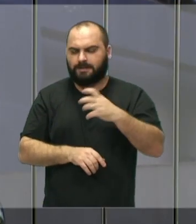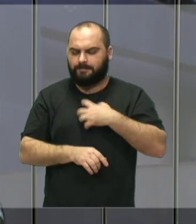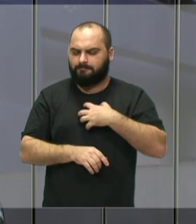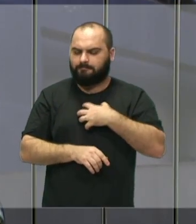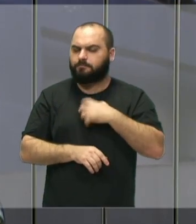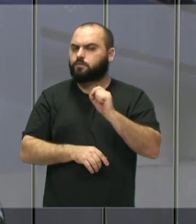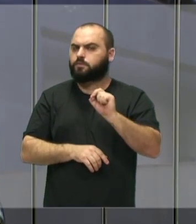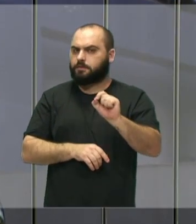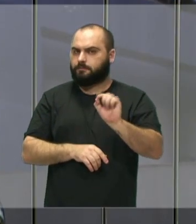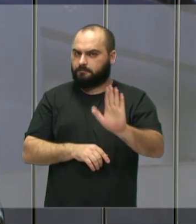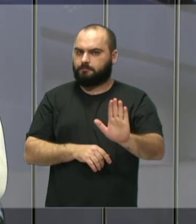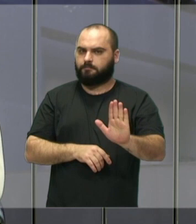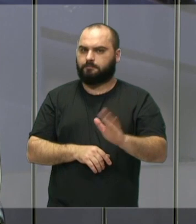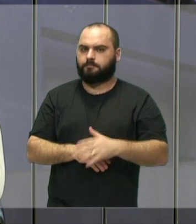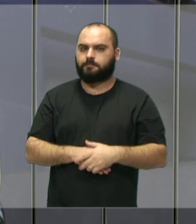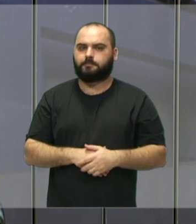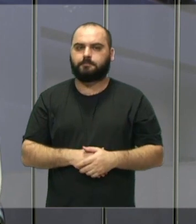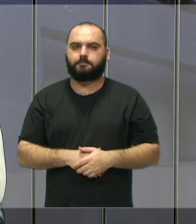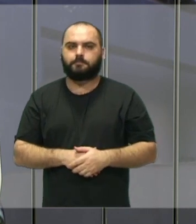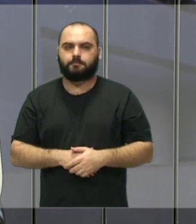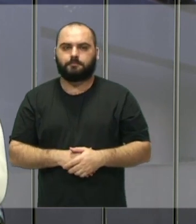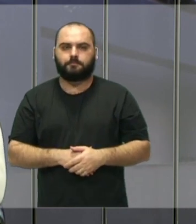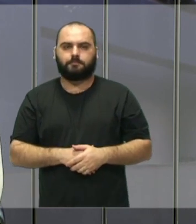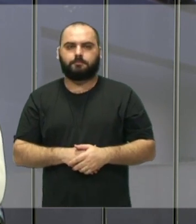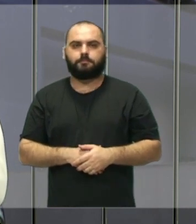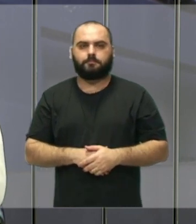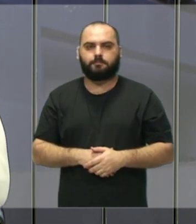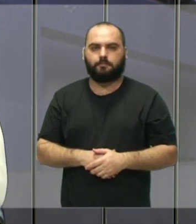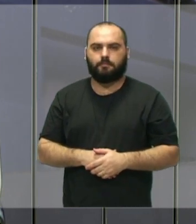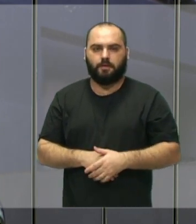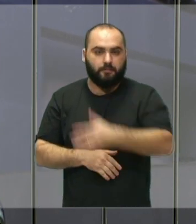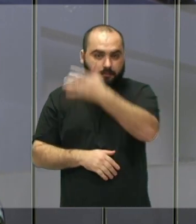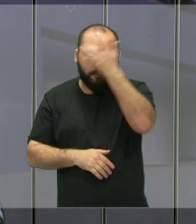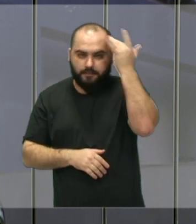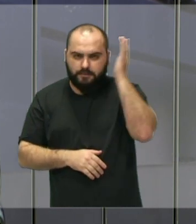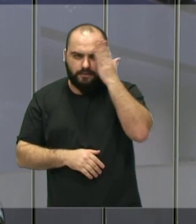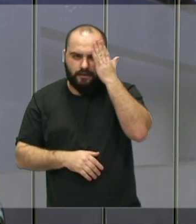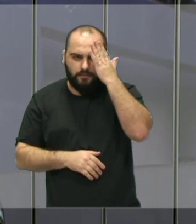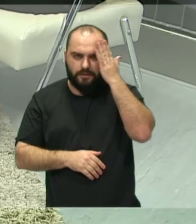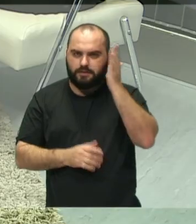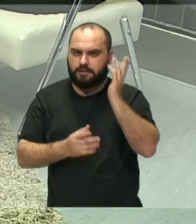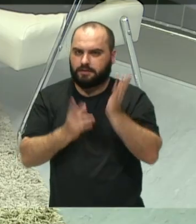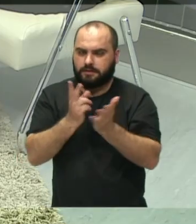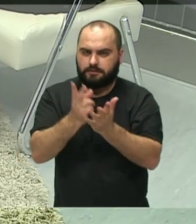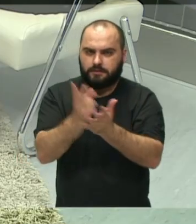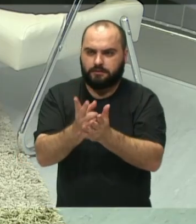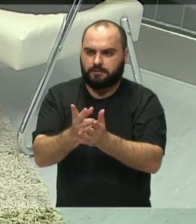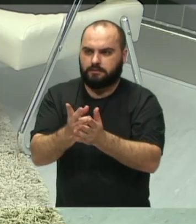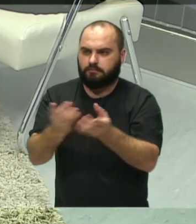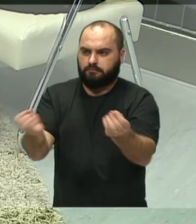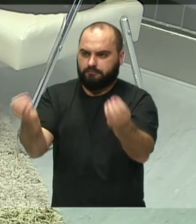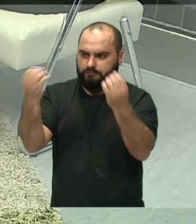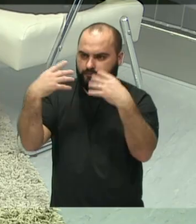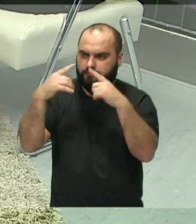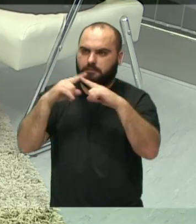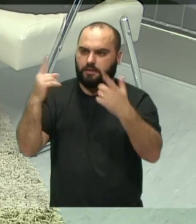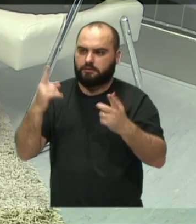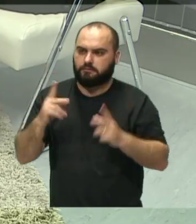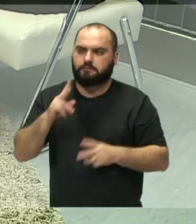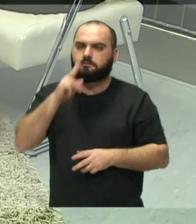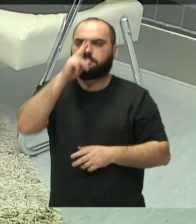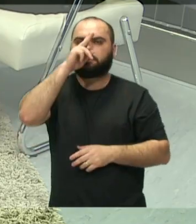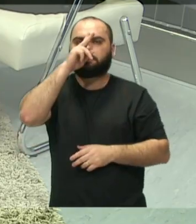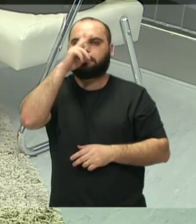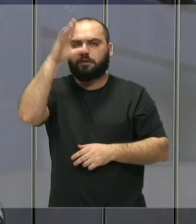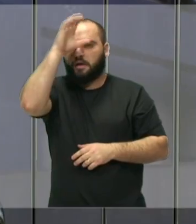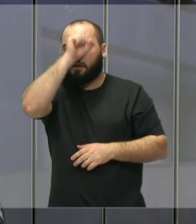assim, é que tem aquele ditado, né? Que o que não te mata te fortalece, né? E é assim que eu venho me sentindo. Eu venho me sentindo aprendendo a